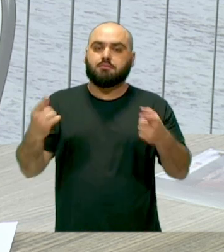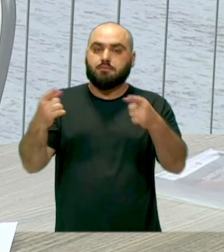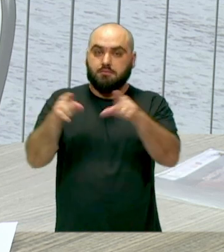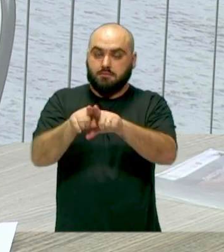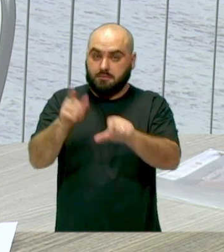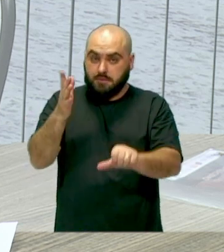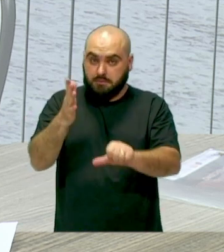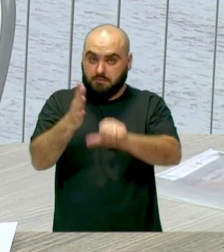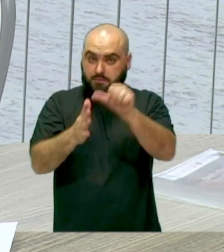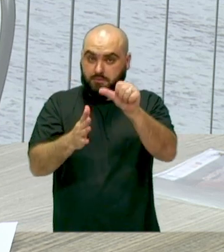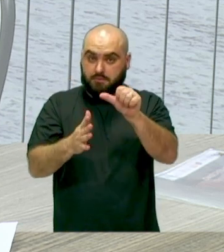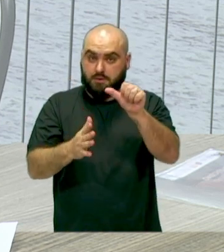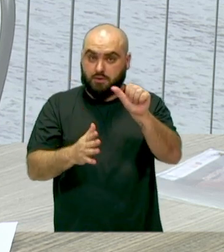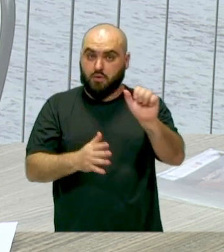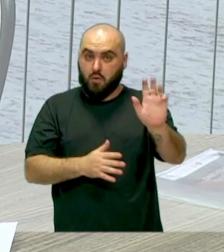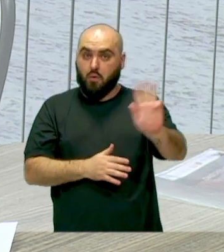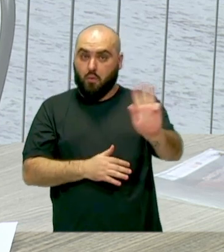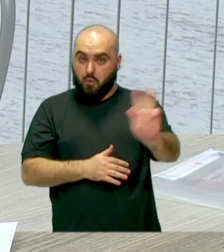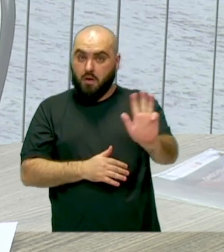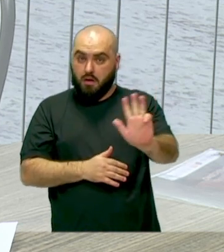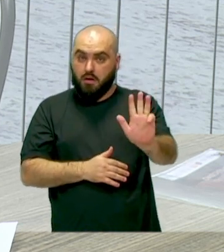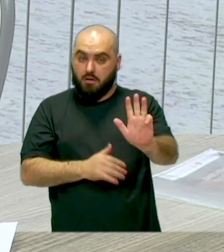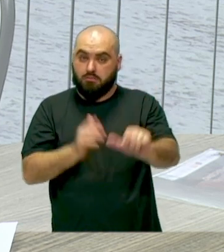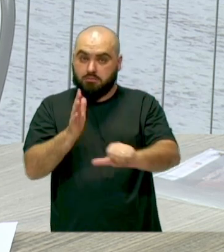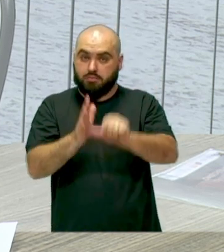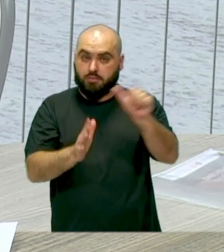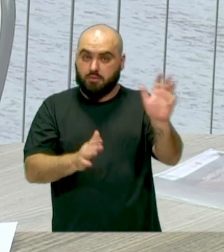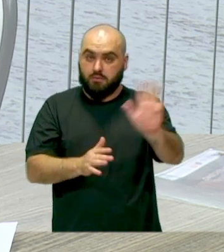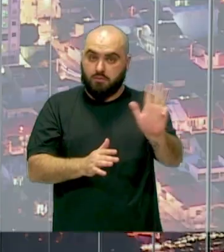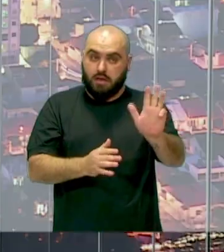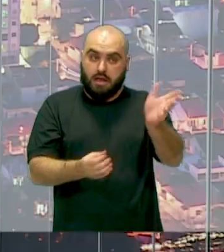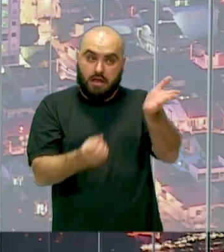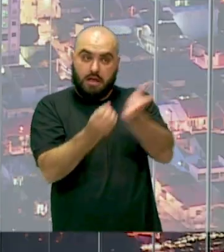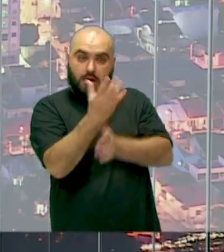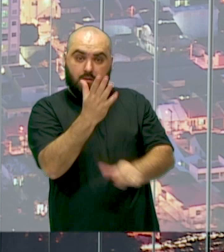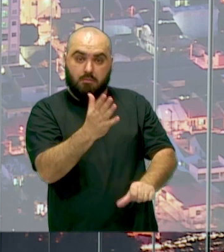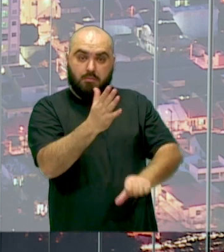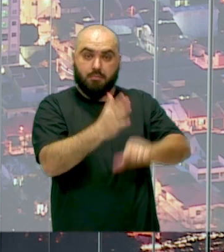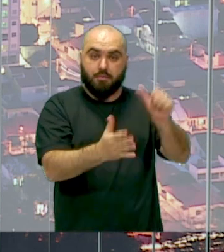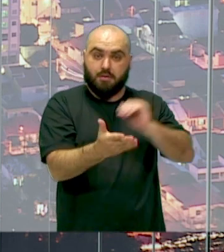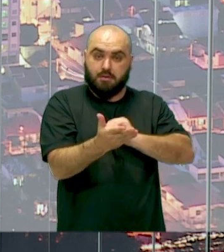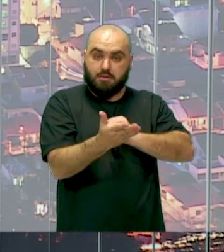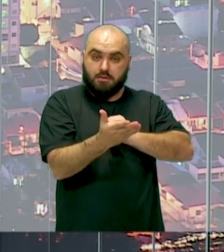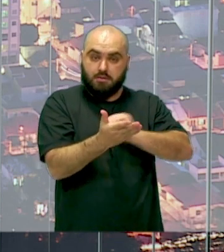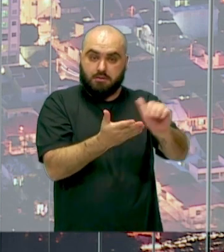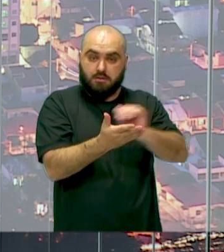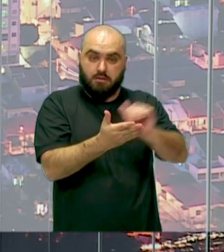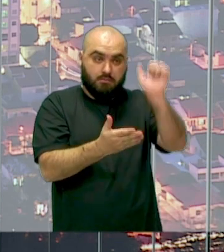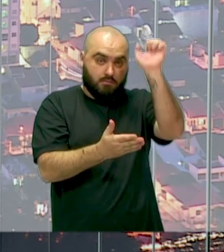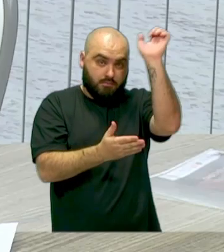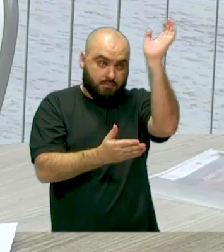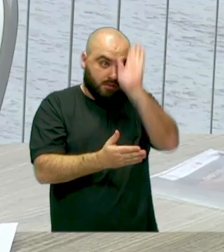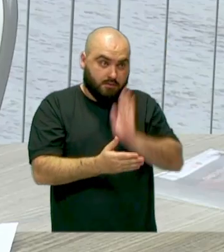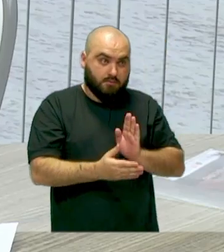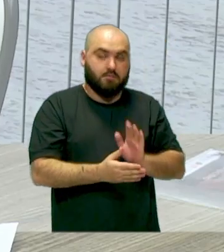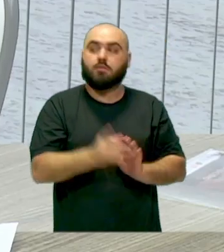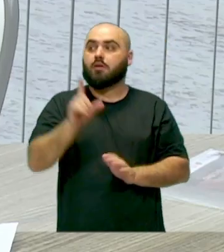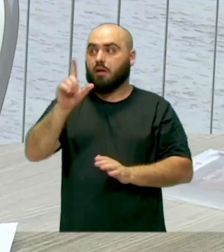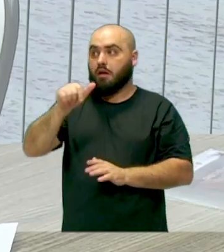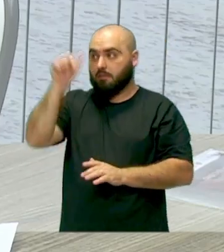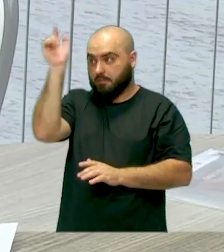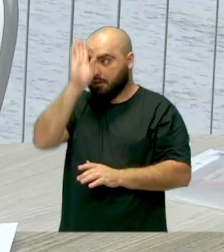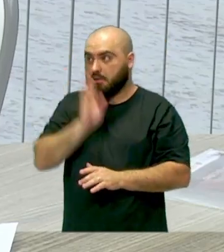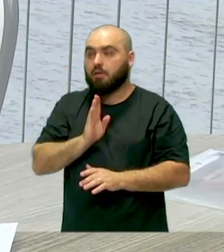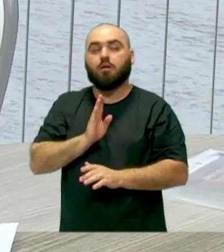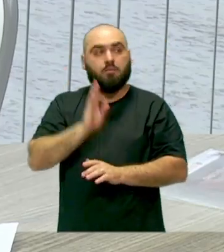primeiro governo Lula, quando ele criou a primeira Secretaria de Igualdade Nacional, que